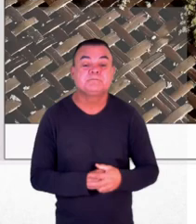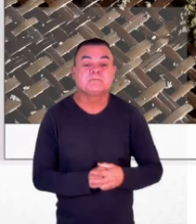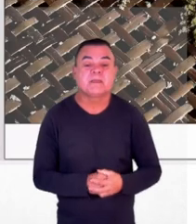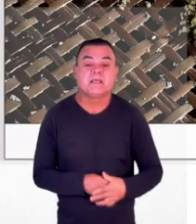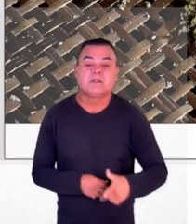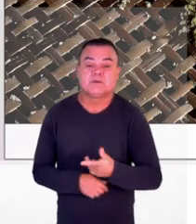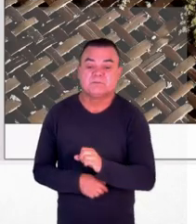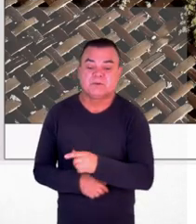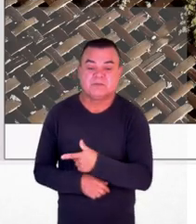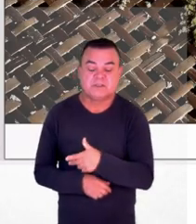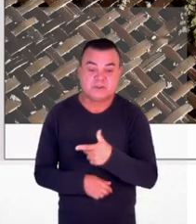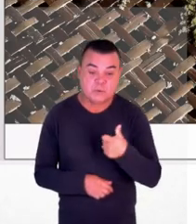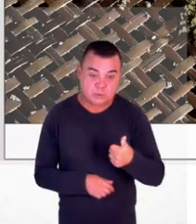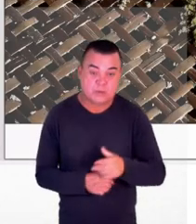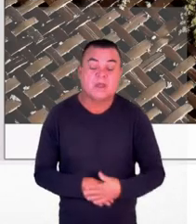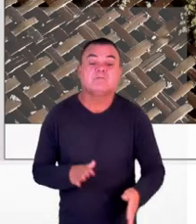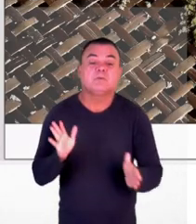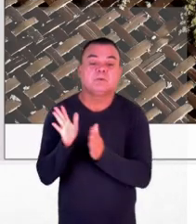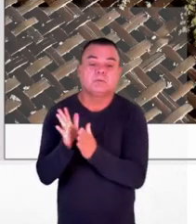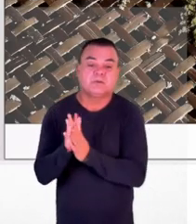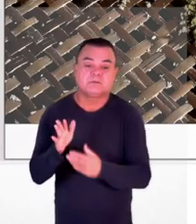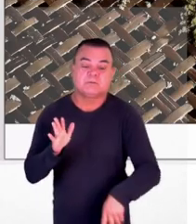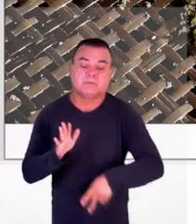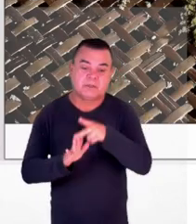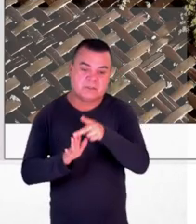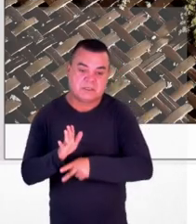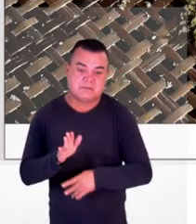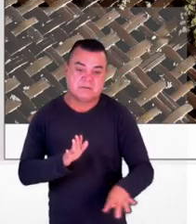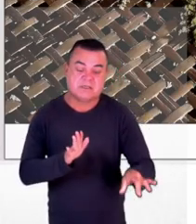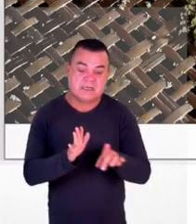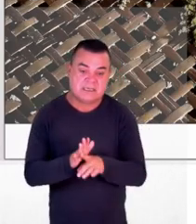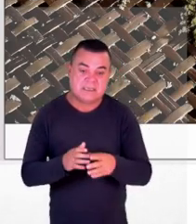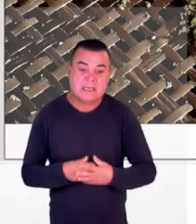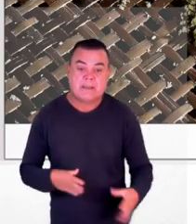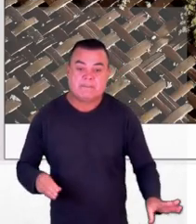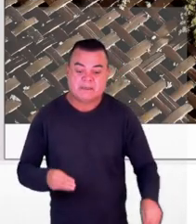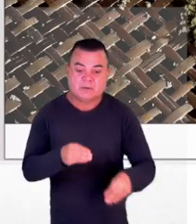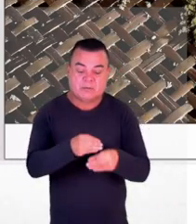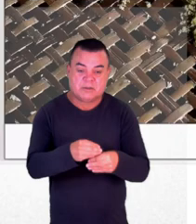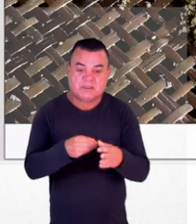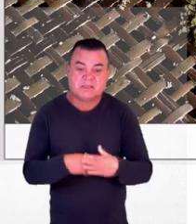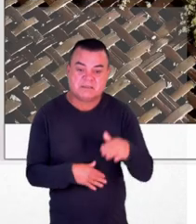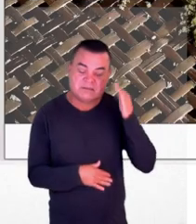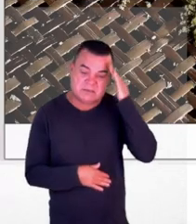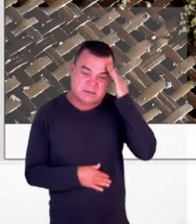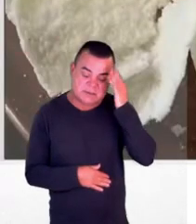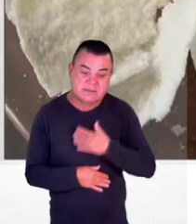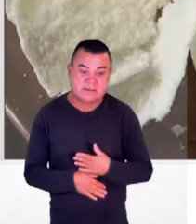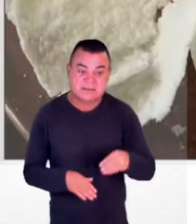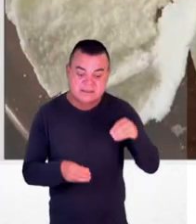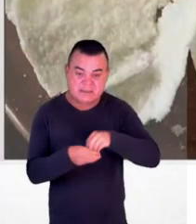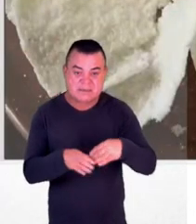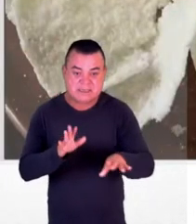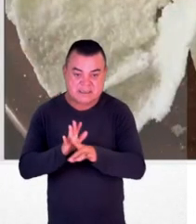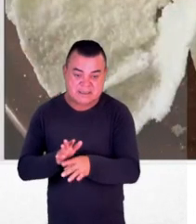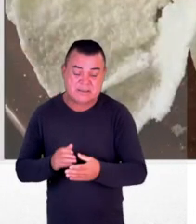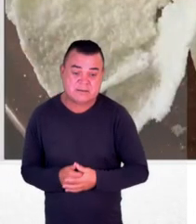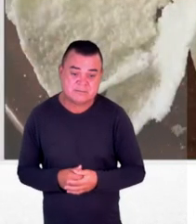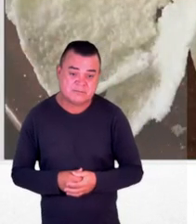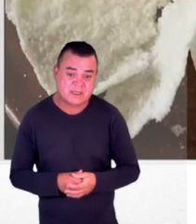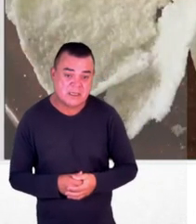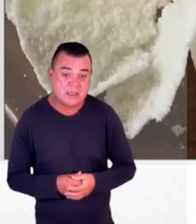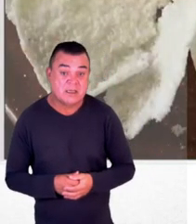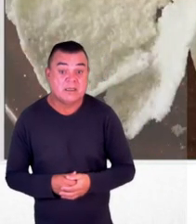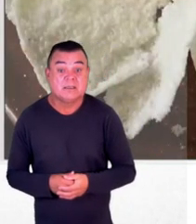2021 ele foi proposto um projeto de lei também no senado federal Para incorporar esse entendimento na lei né não precisa incorporar Mas é uma